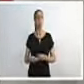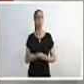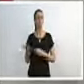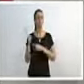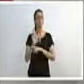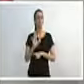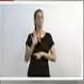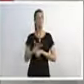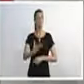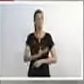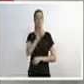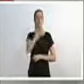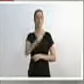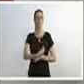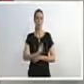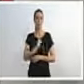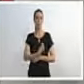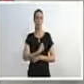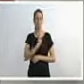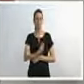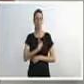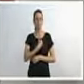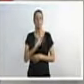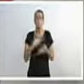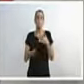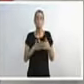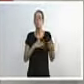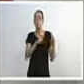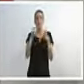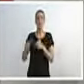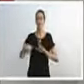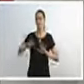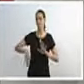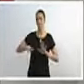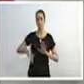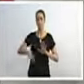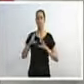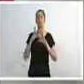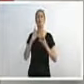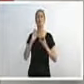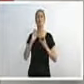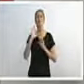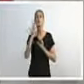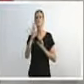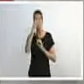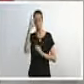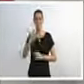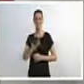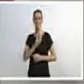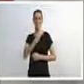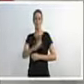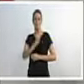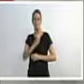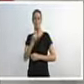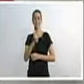do qual todos nós vamos veranear, que seja qual praia for, todas elas tiveram a diminuição em afogamentos. Todas